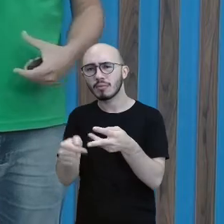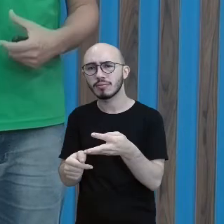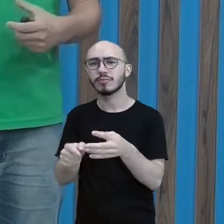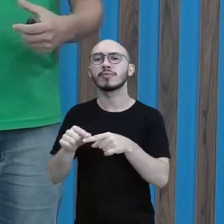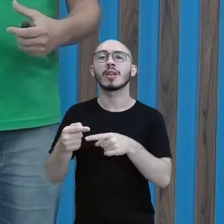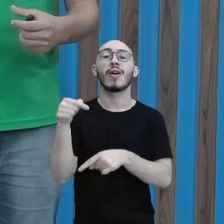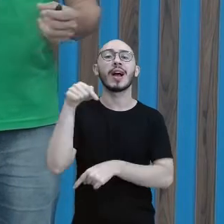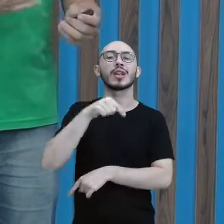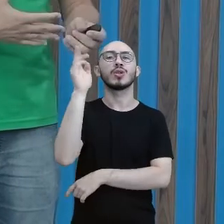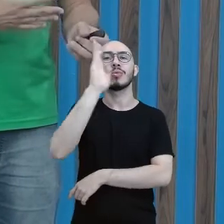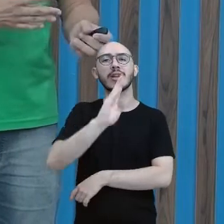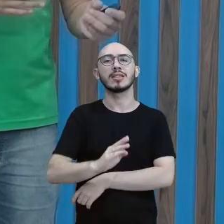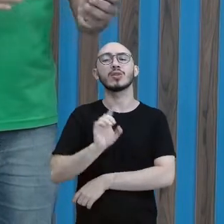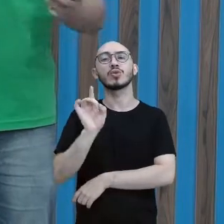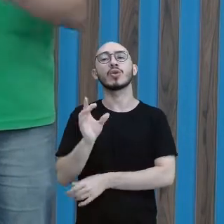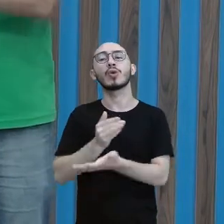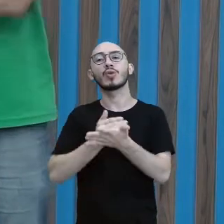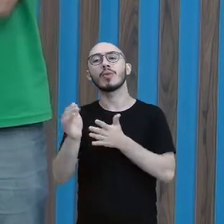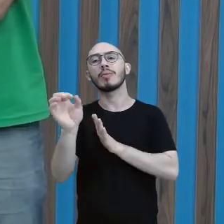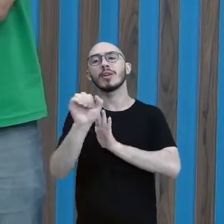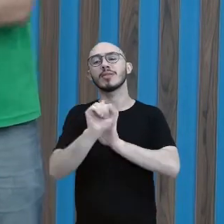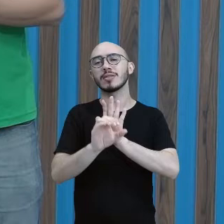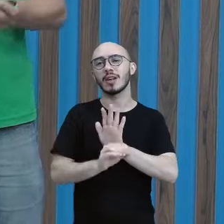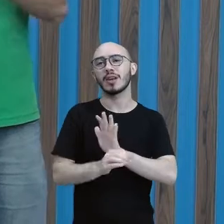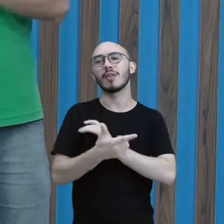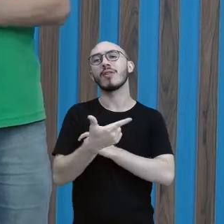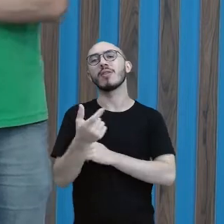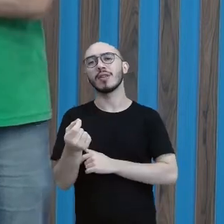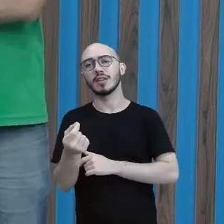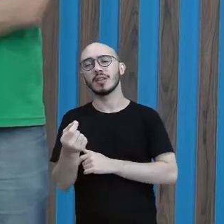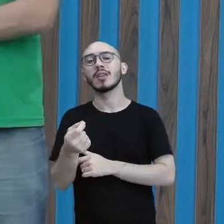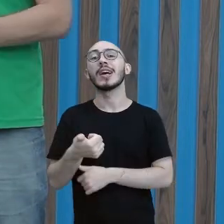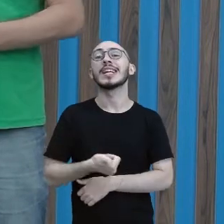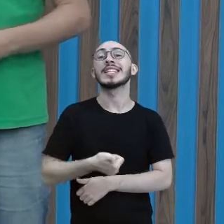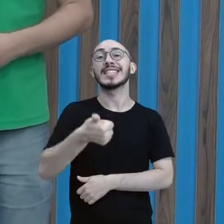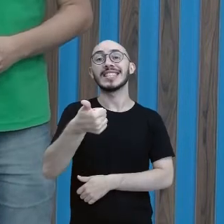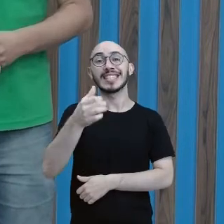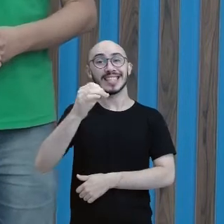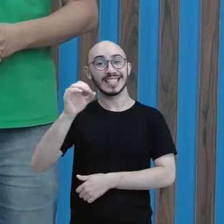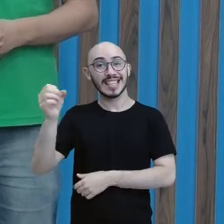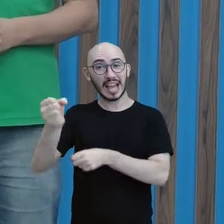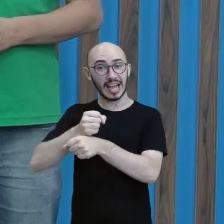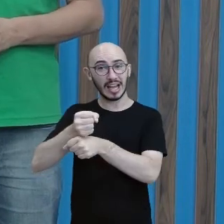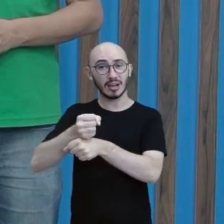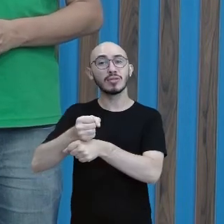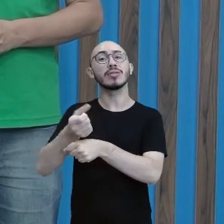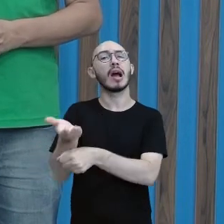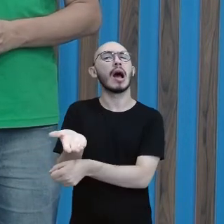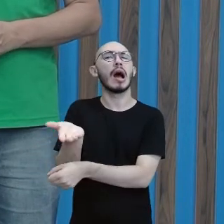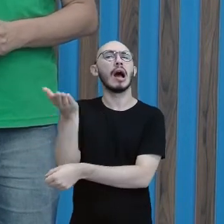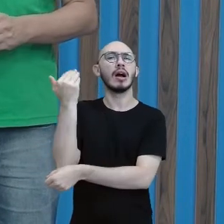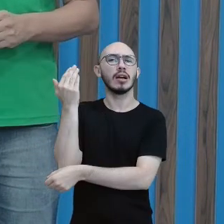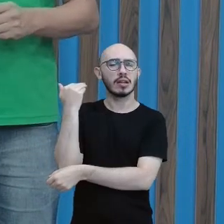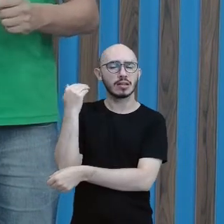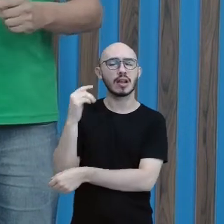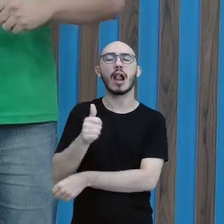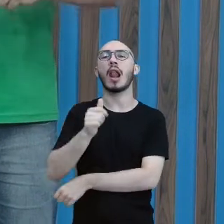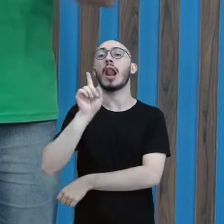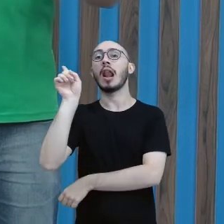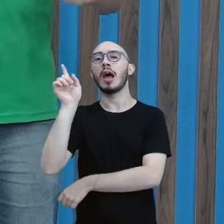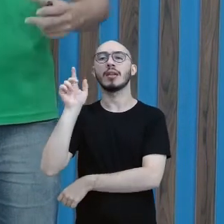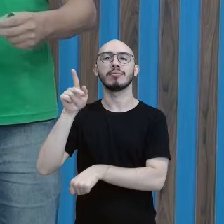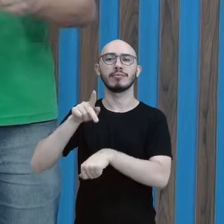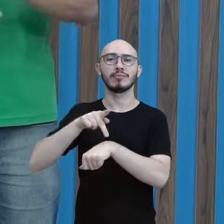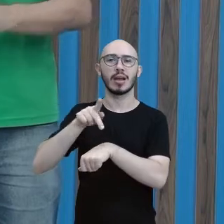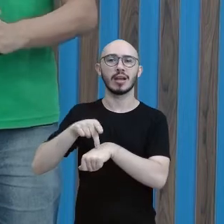ser discutida no início do século XX, e no início do século XIX, 100 anos antes, já estava sendo brigado lá na Inglaterra. E aí isso